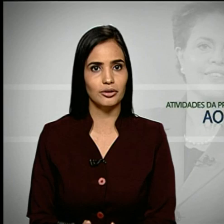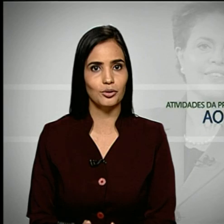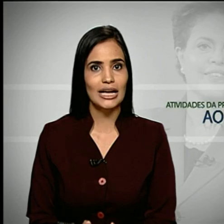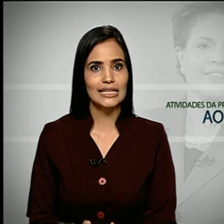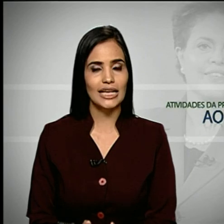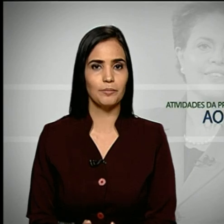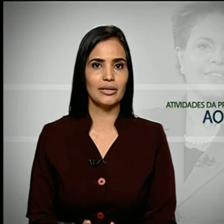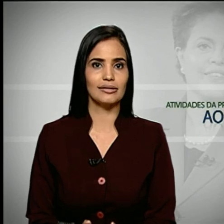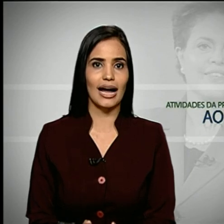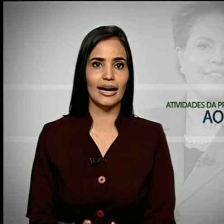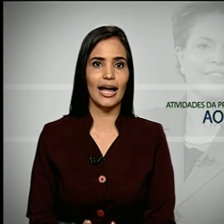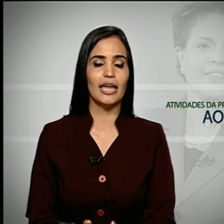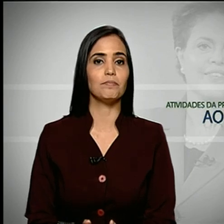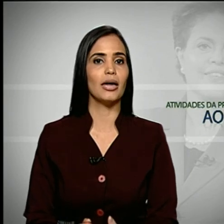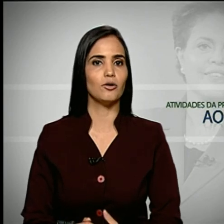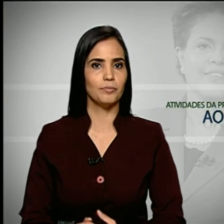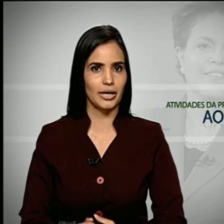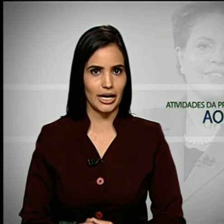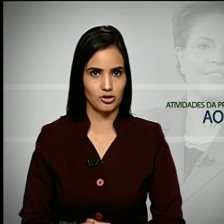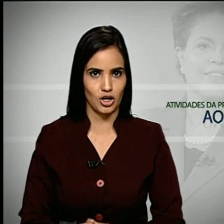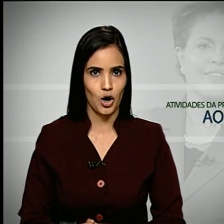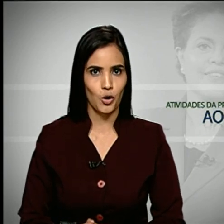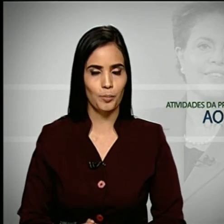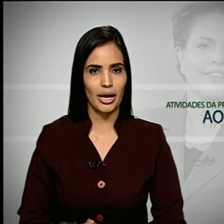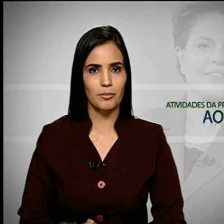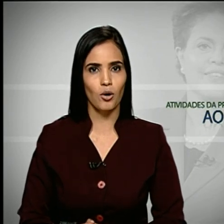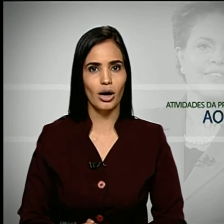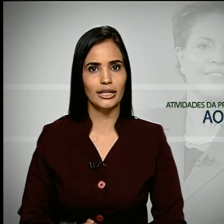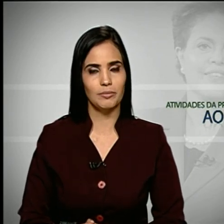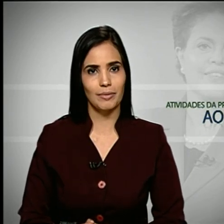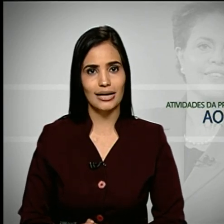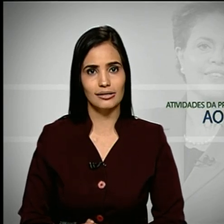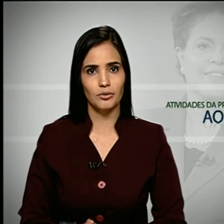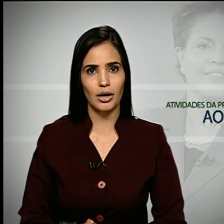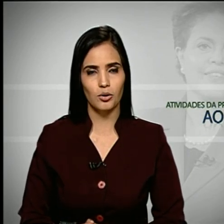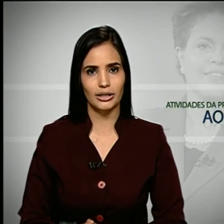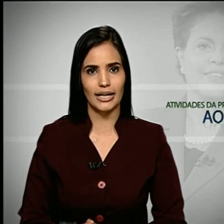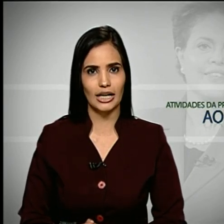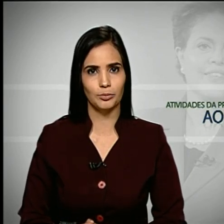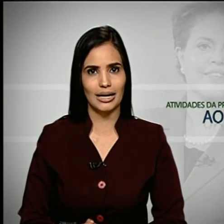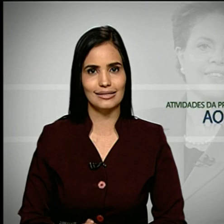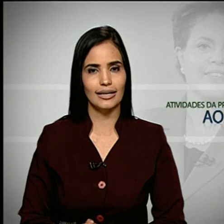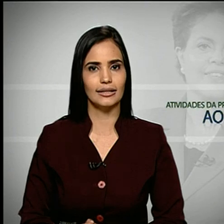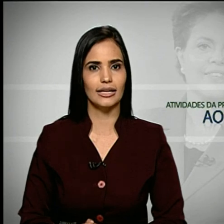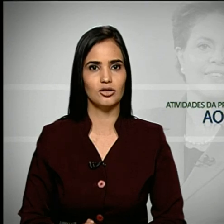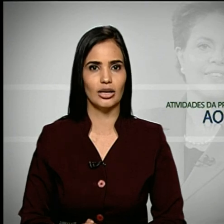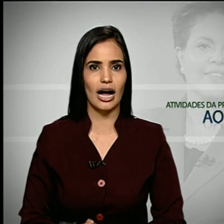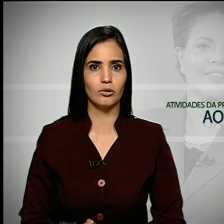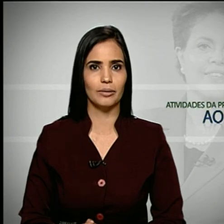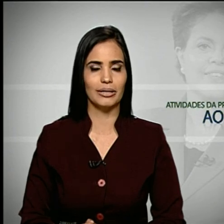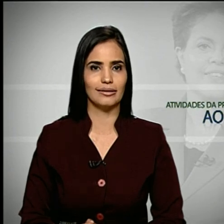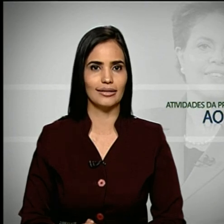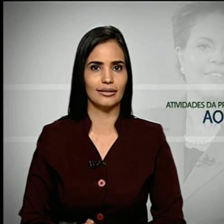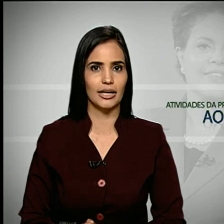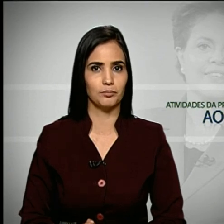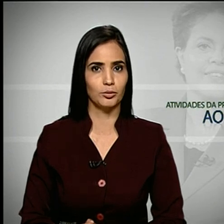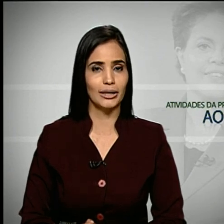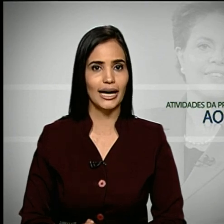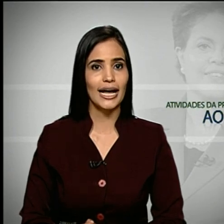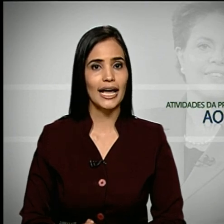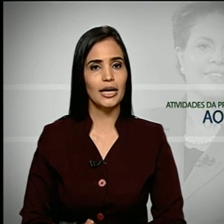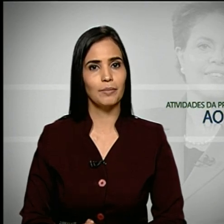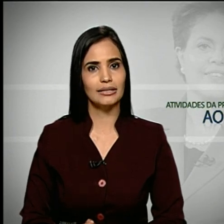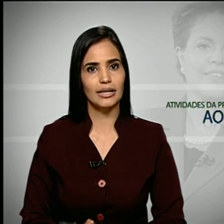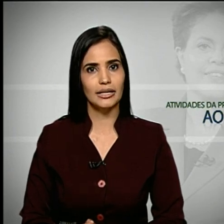desenvolvimento sem pensar em meio ambiente o prêmio ADM Brasil é coordenado pela Secretaria Geral da presidência da